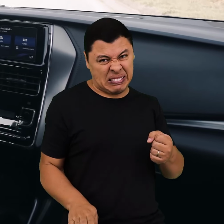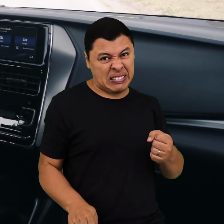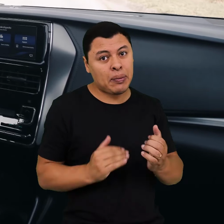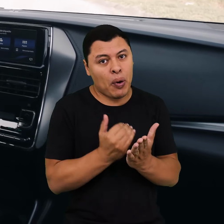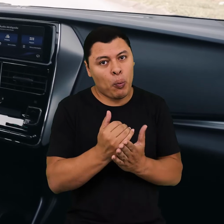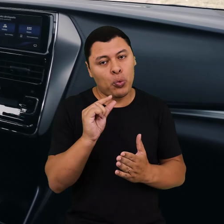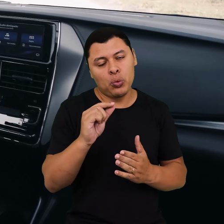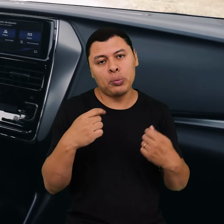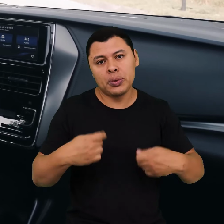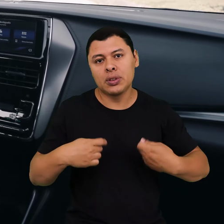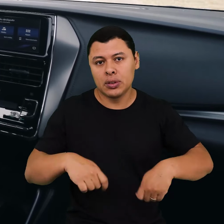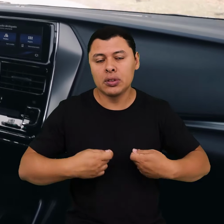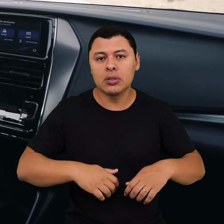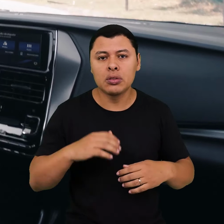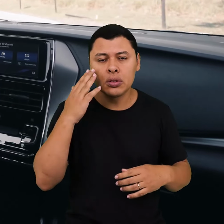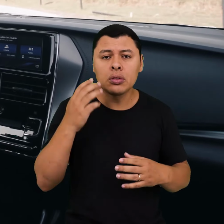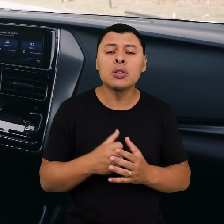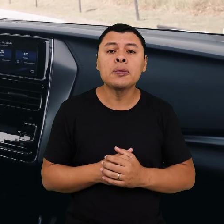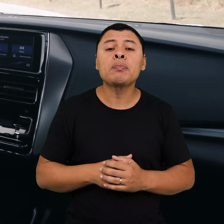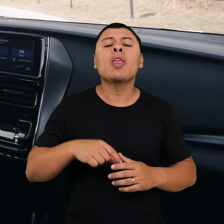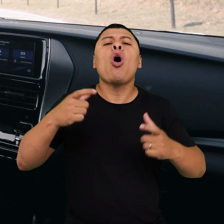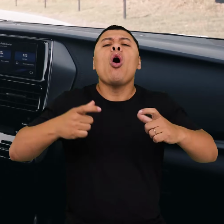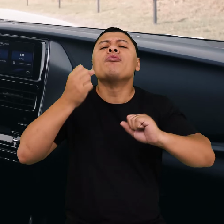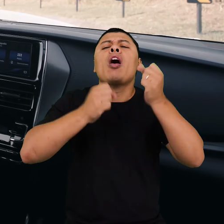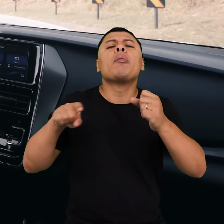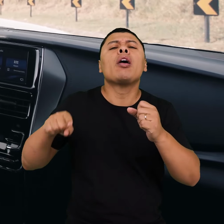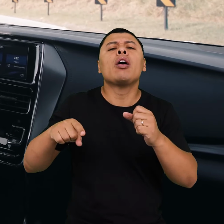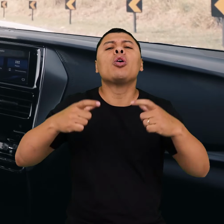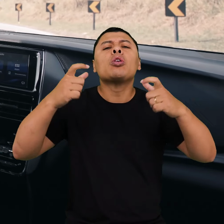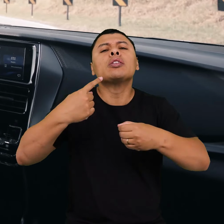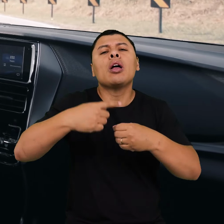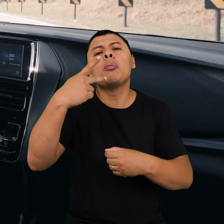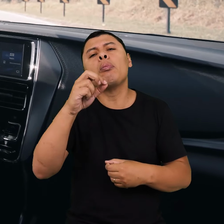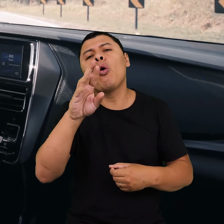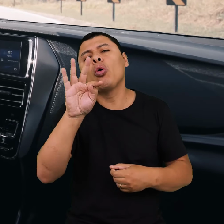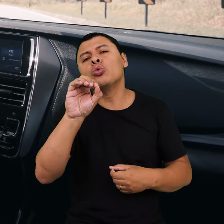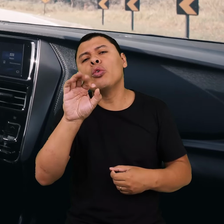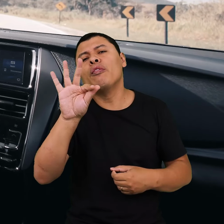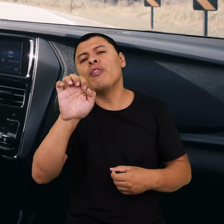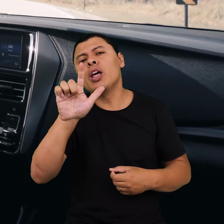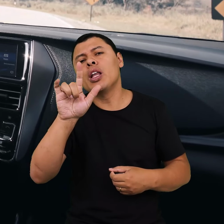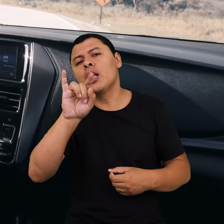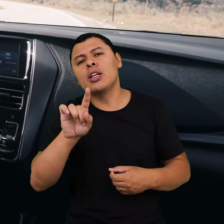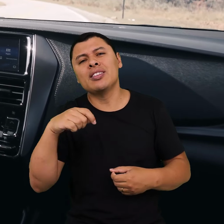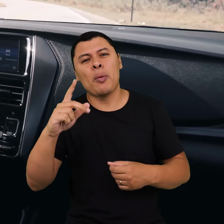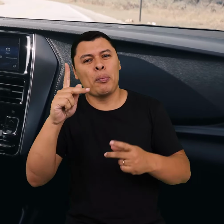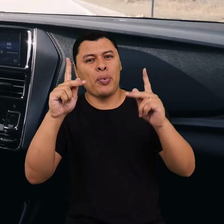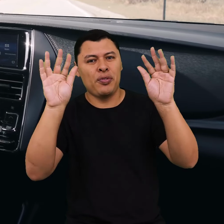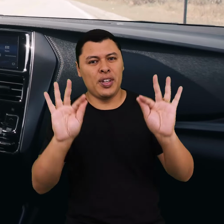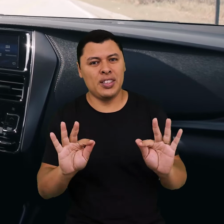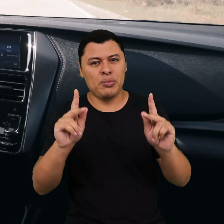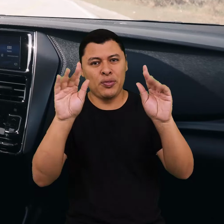relação a eles. E é um motor super eficaz, né? Ele é fabricado em Porto Feliz, na mesma planta que faz o motor do Corolla, o 2.0,